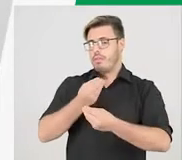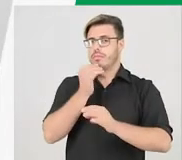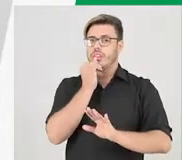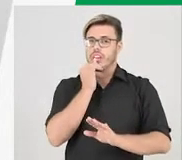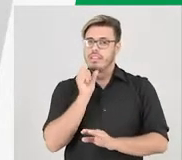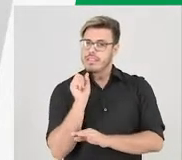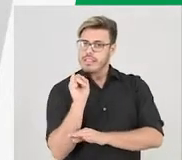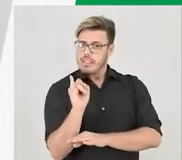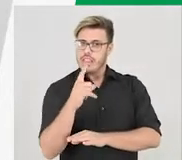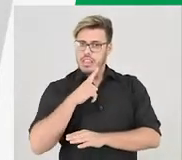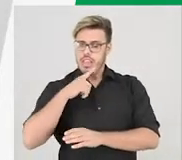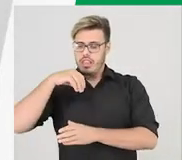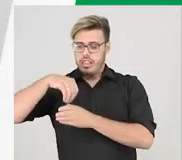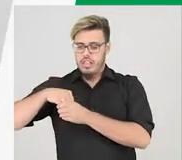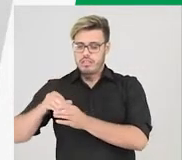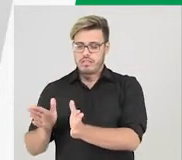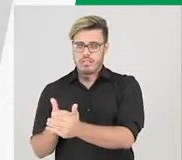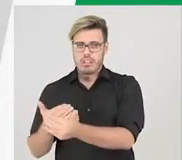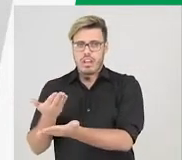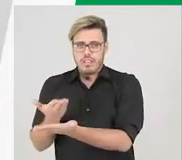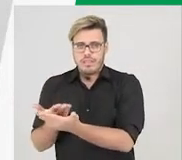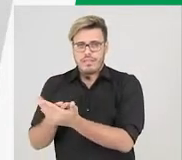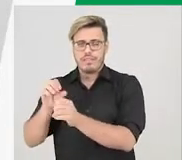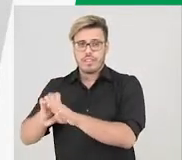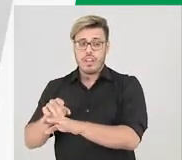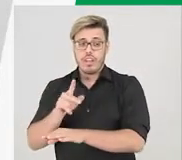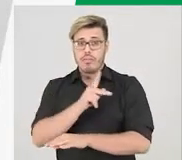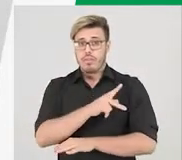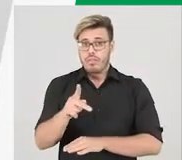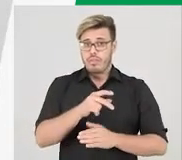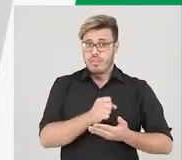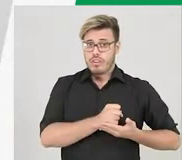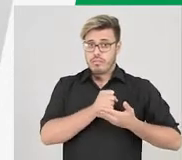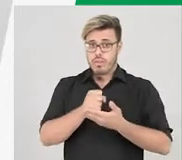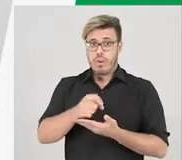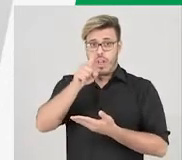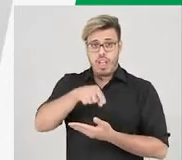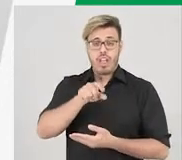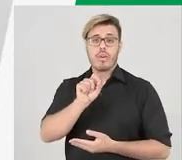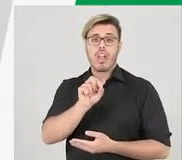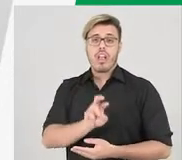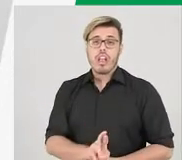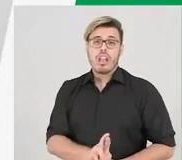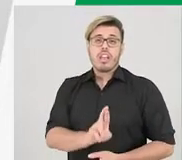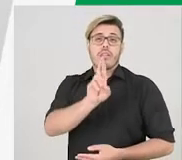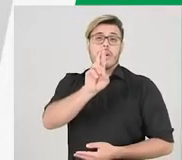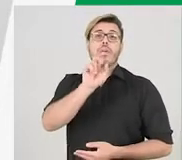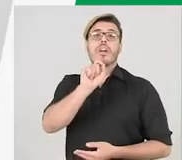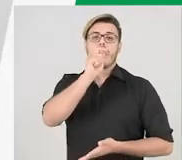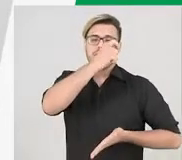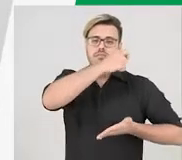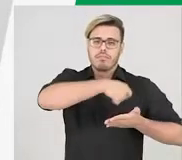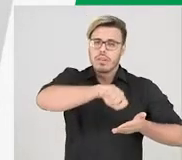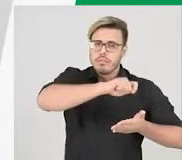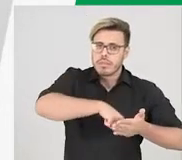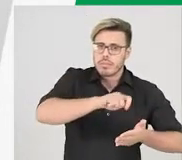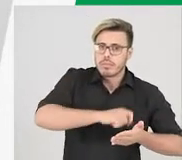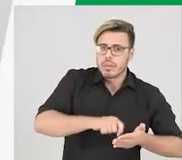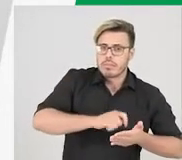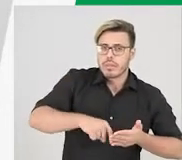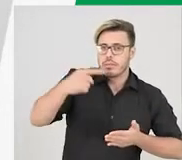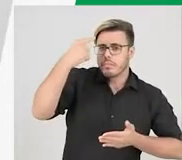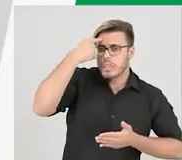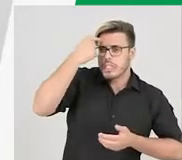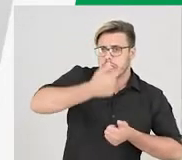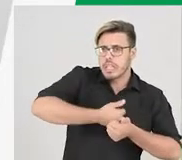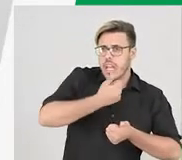de apoio dentro da sala de aula, esse é responsável direto em redigir e criar as estratégias para efetivar